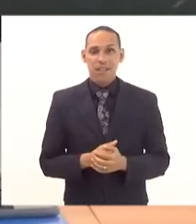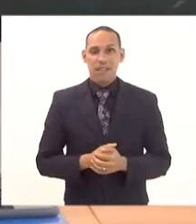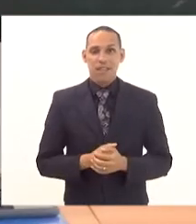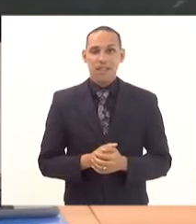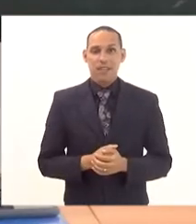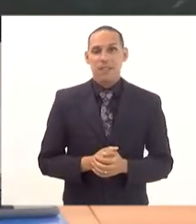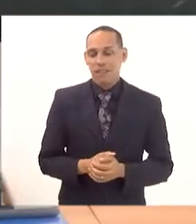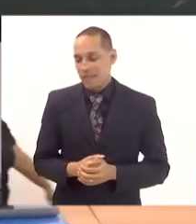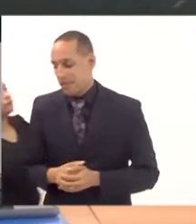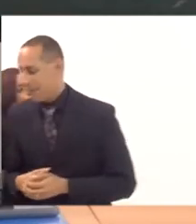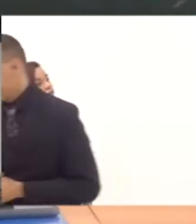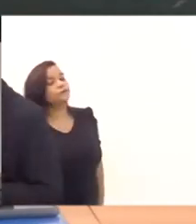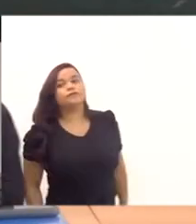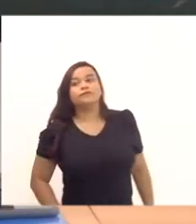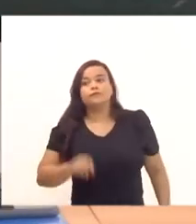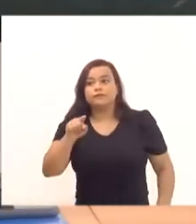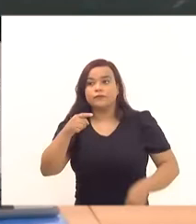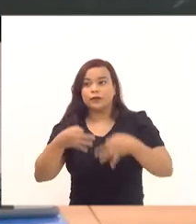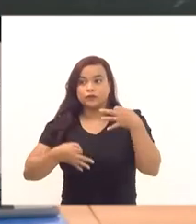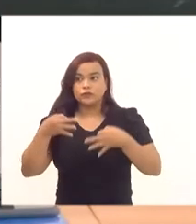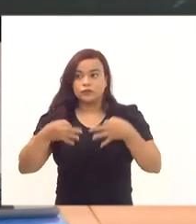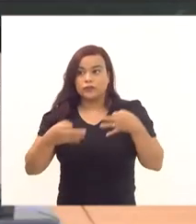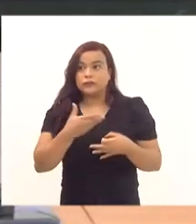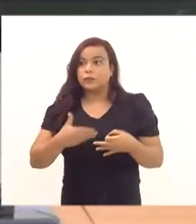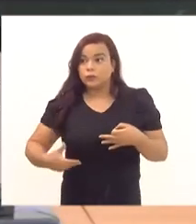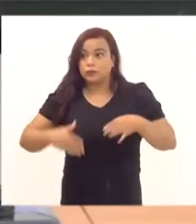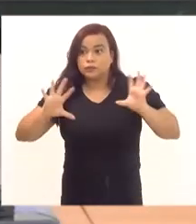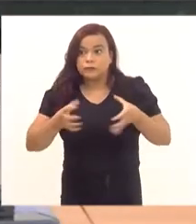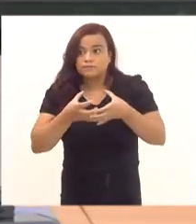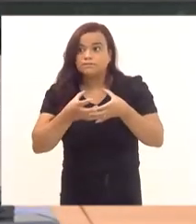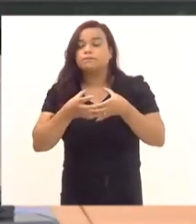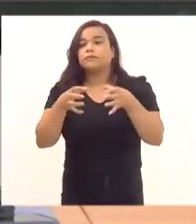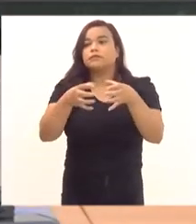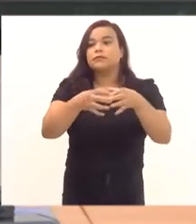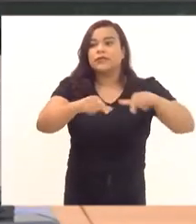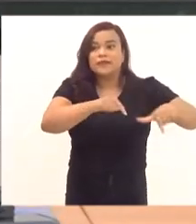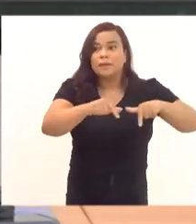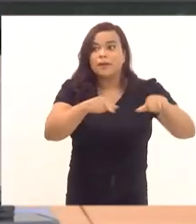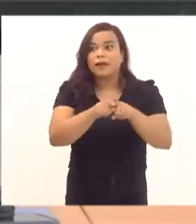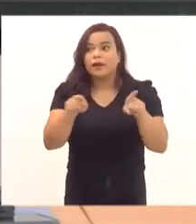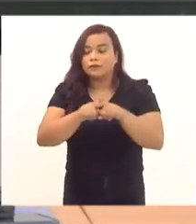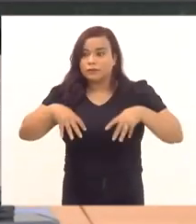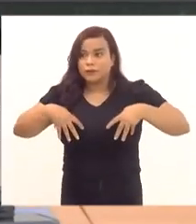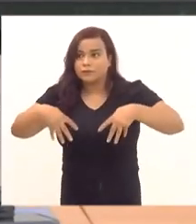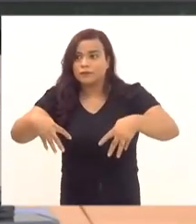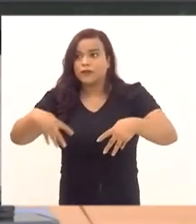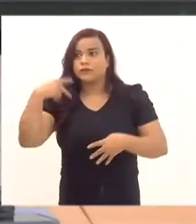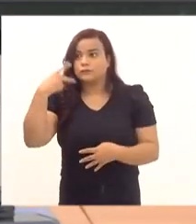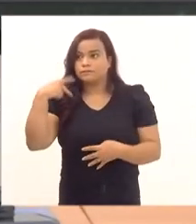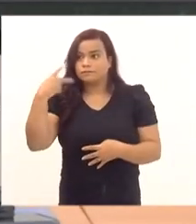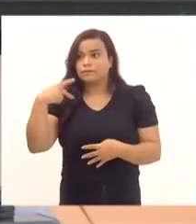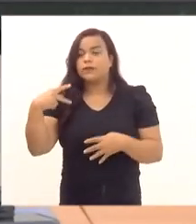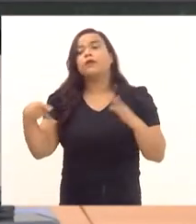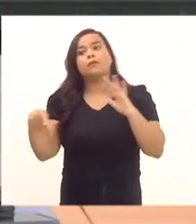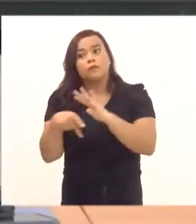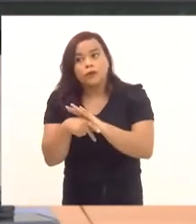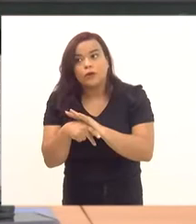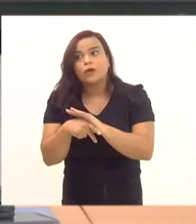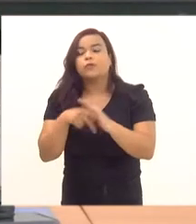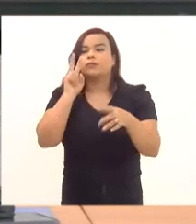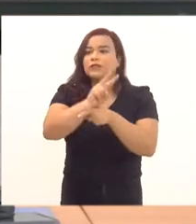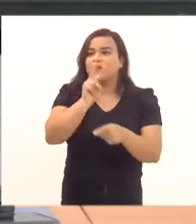audiência pública conjunta da comissão de trabalho e da frente parlamentar em defesa da democratização da publicação